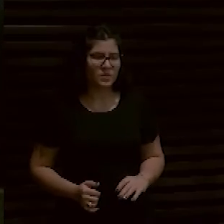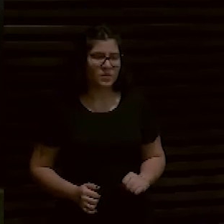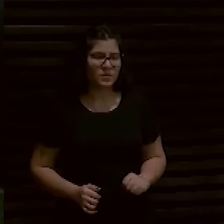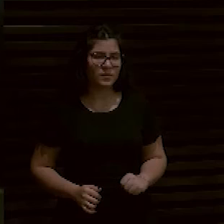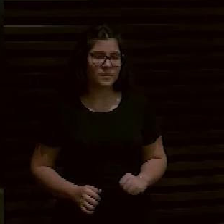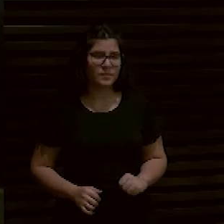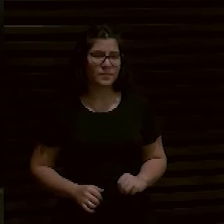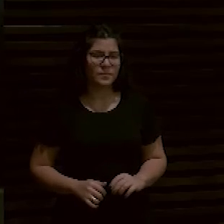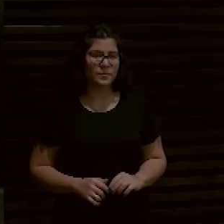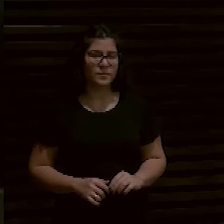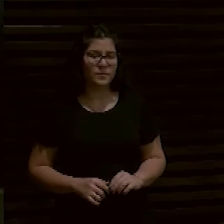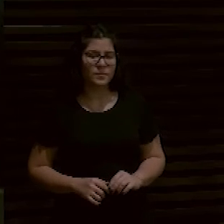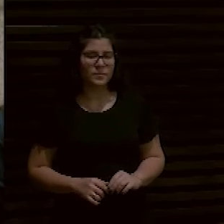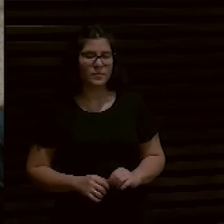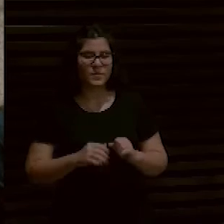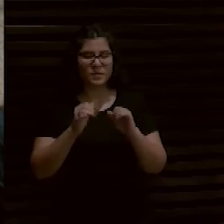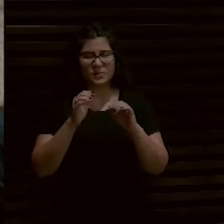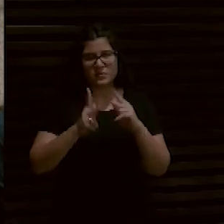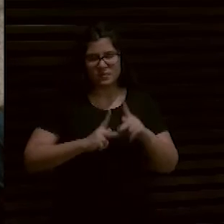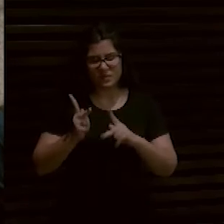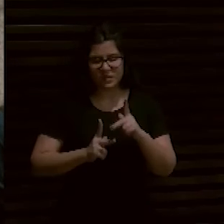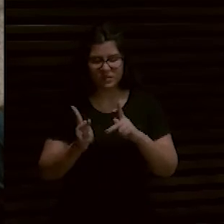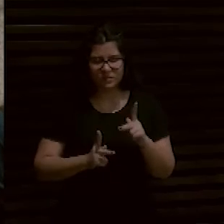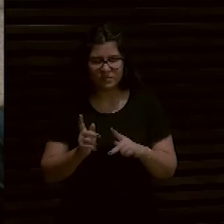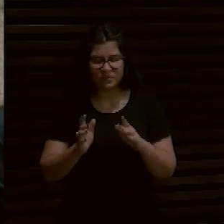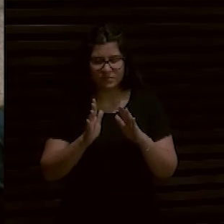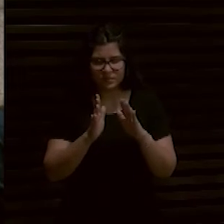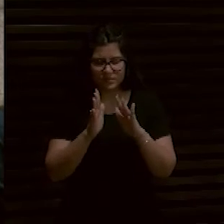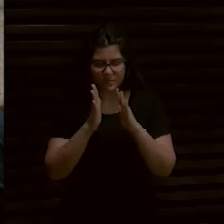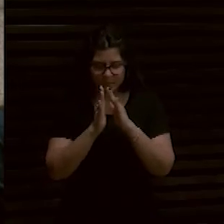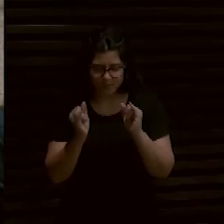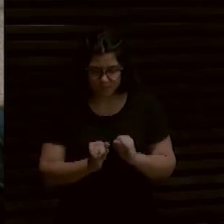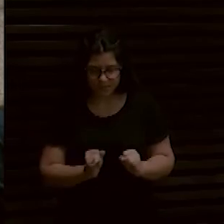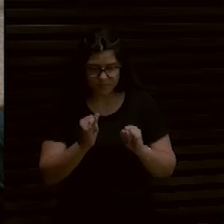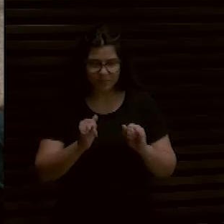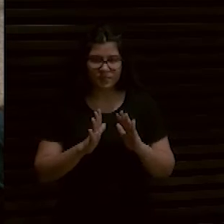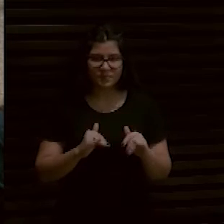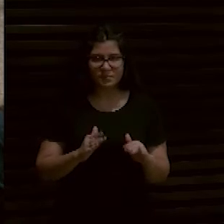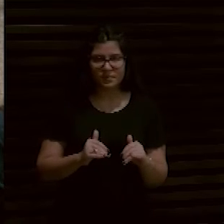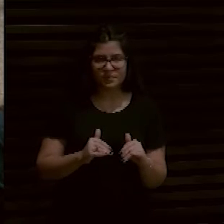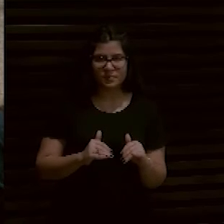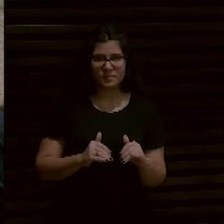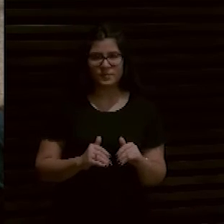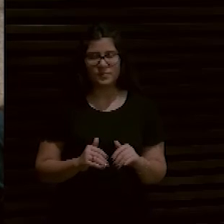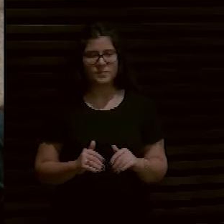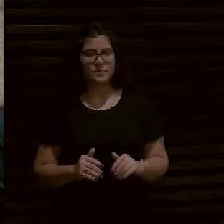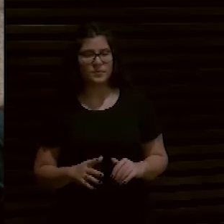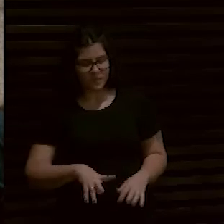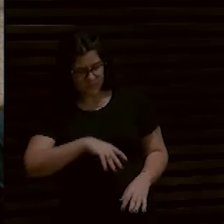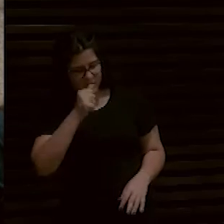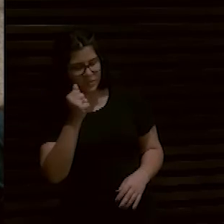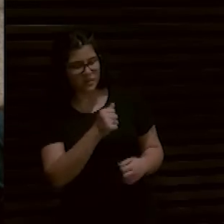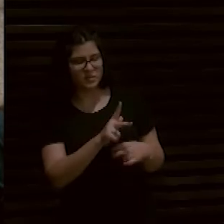para nós, vai lá castigar eles. Olha a primeira oração de Jeremias. A tal da meia culpa,